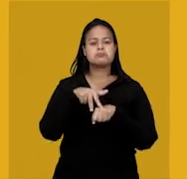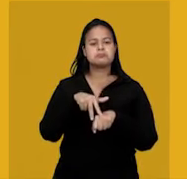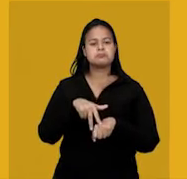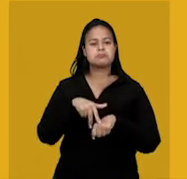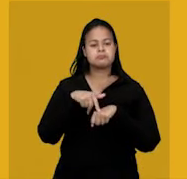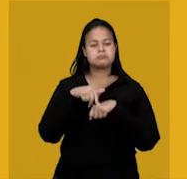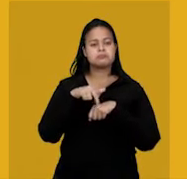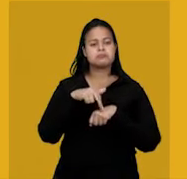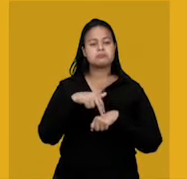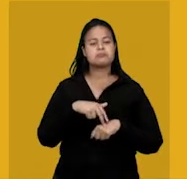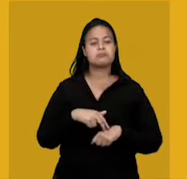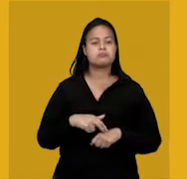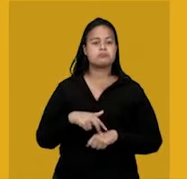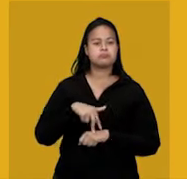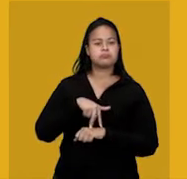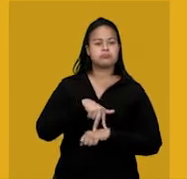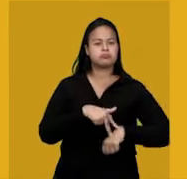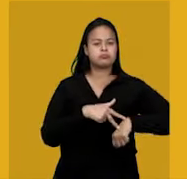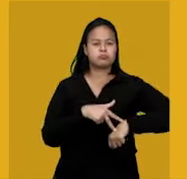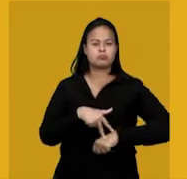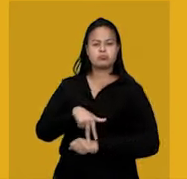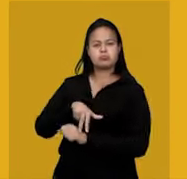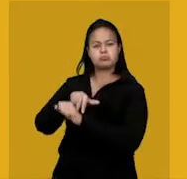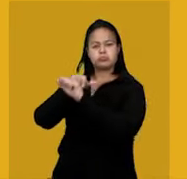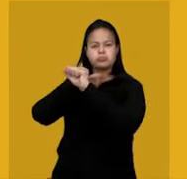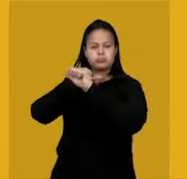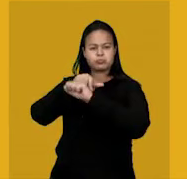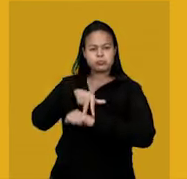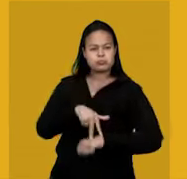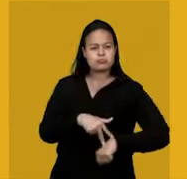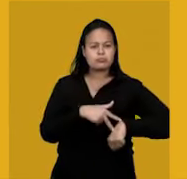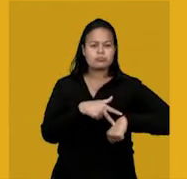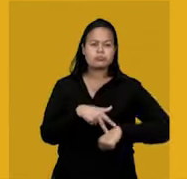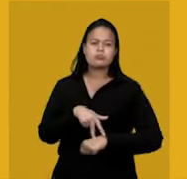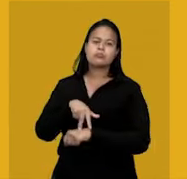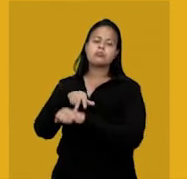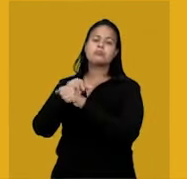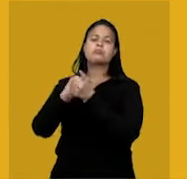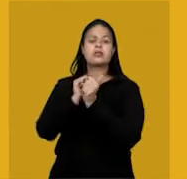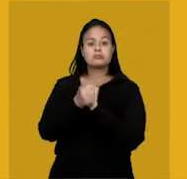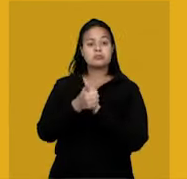Então, primeiro, atividades esportivas.